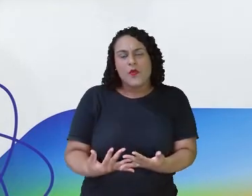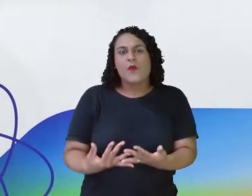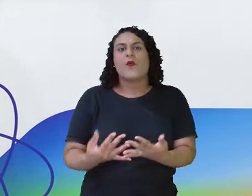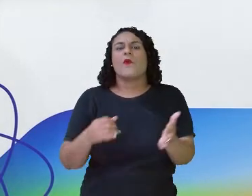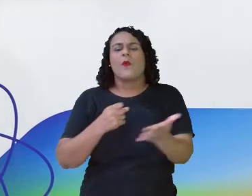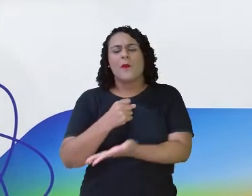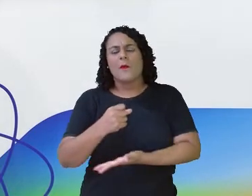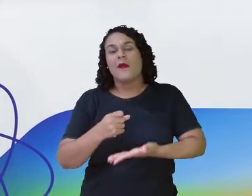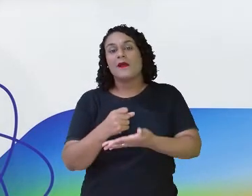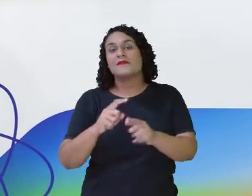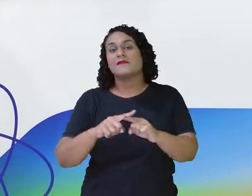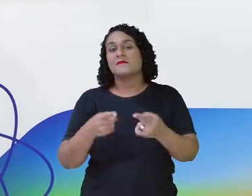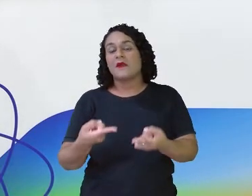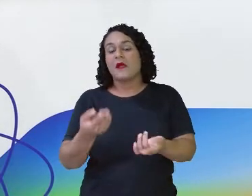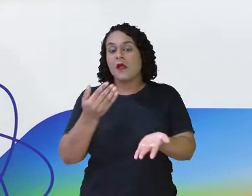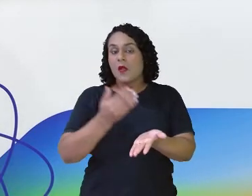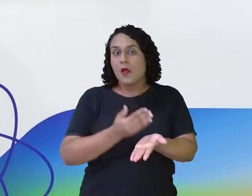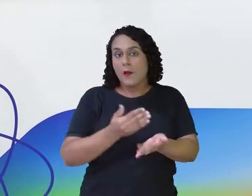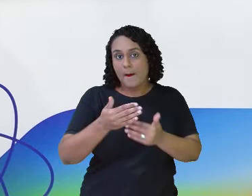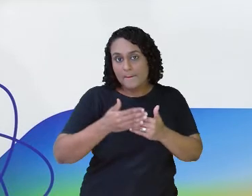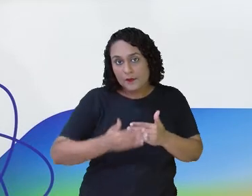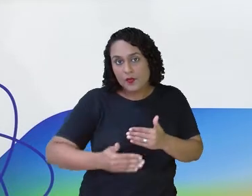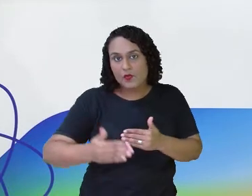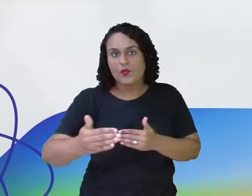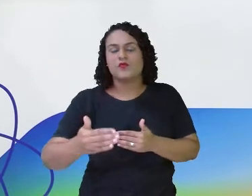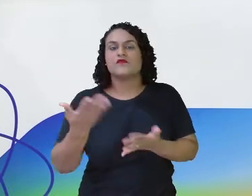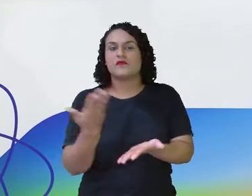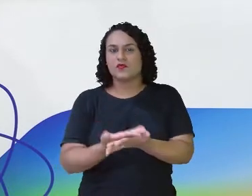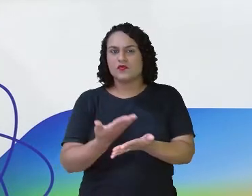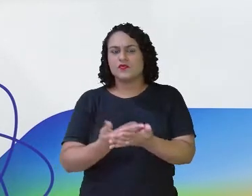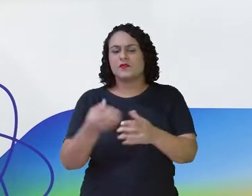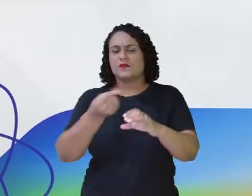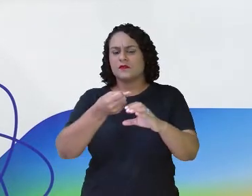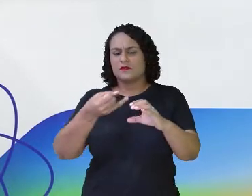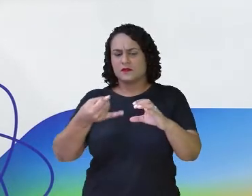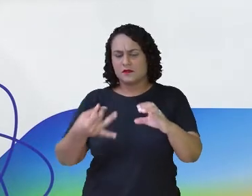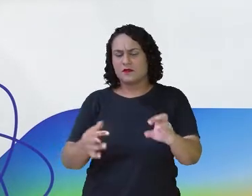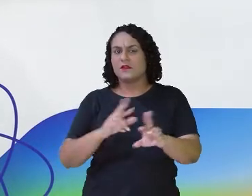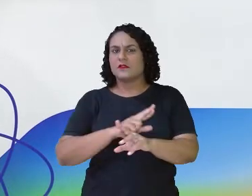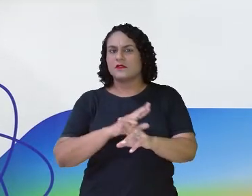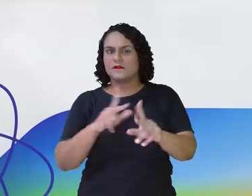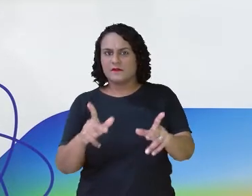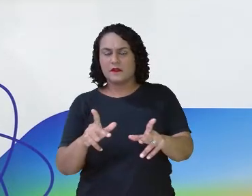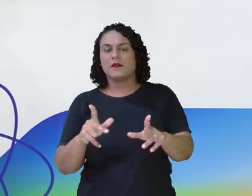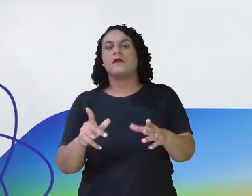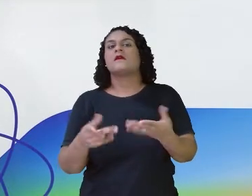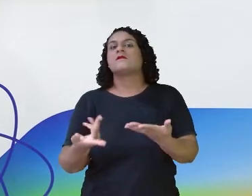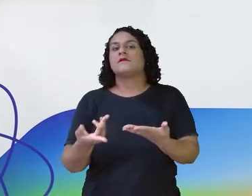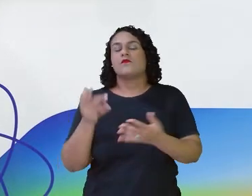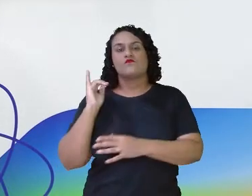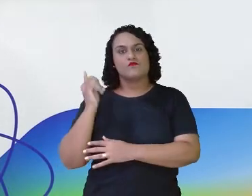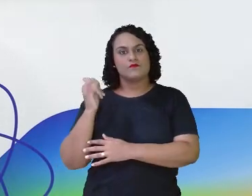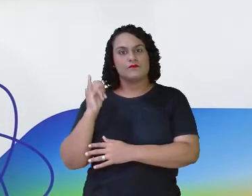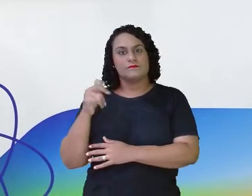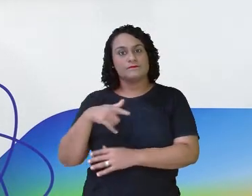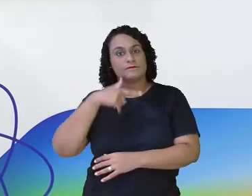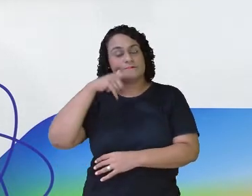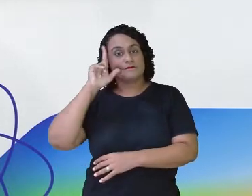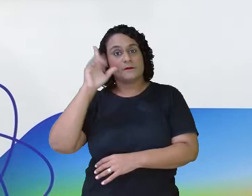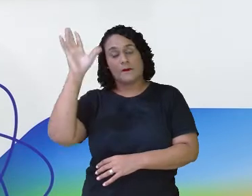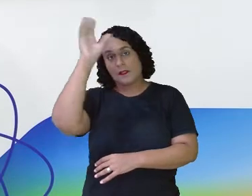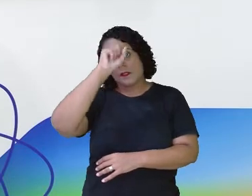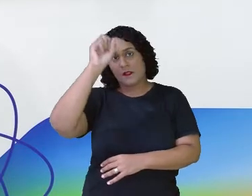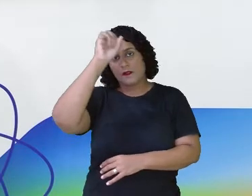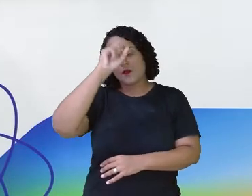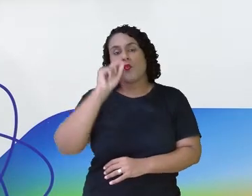que a partir de hoje vamos estudar assim as características que diferenciam os vários tipos de conto. Então ontem aprendemos o que é